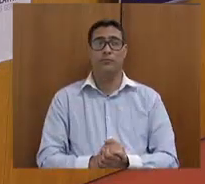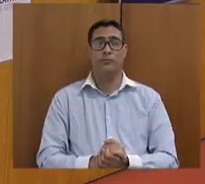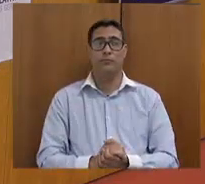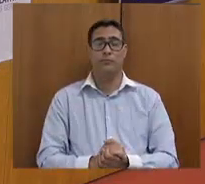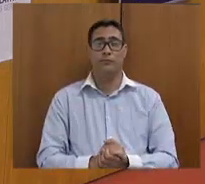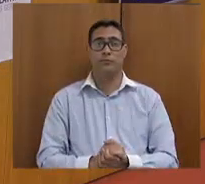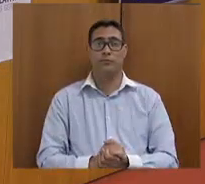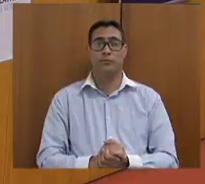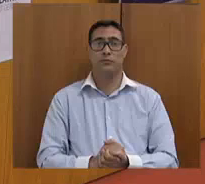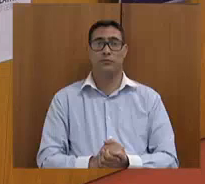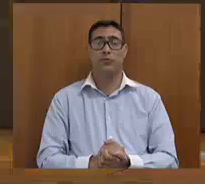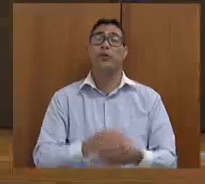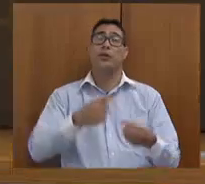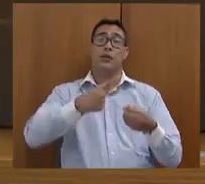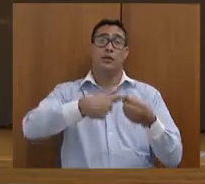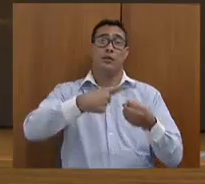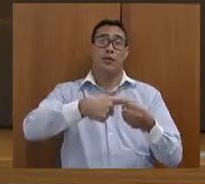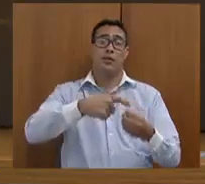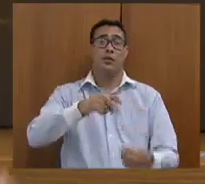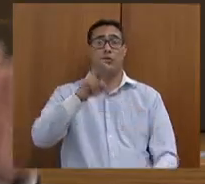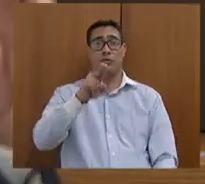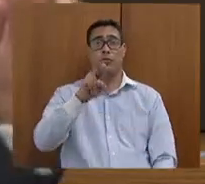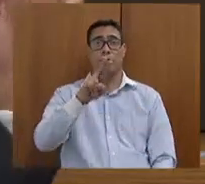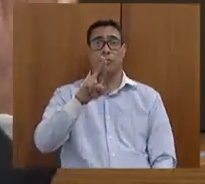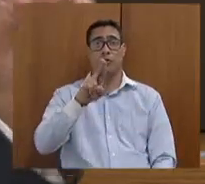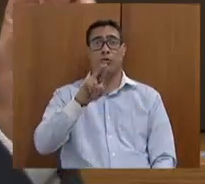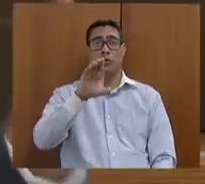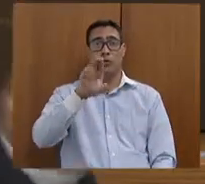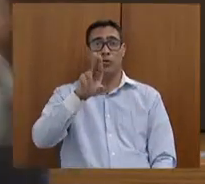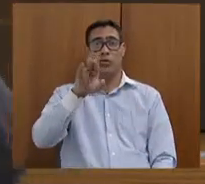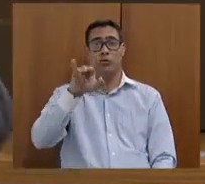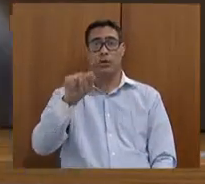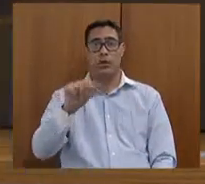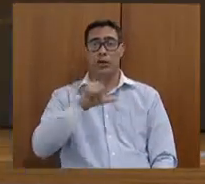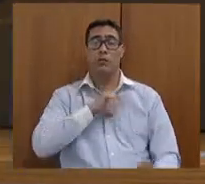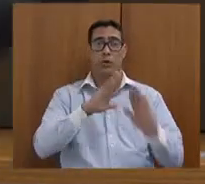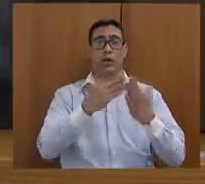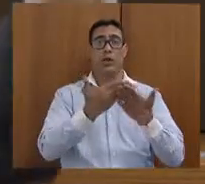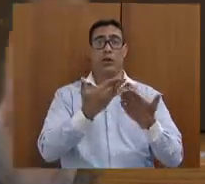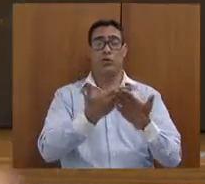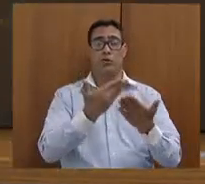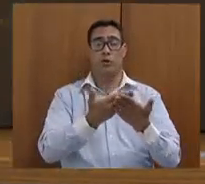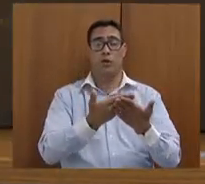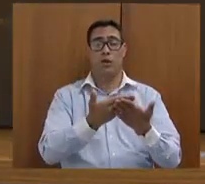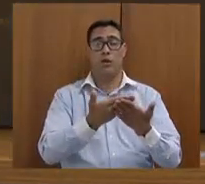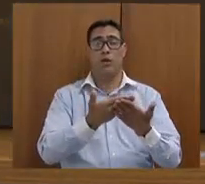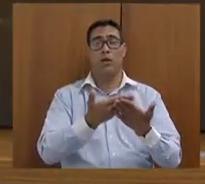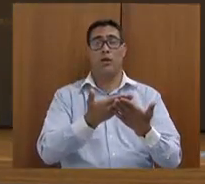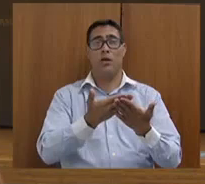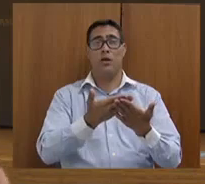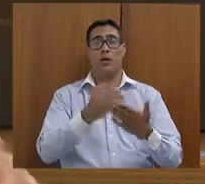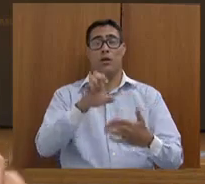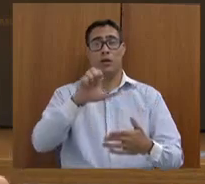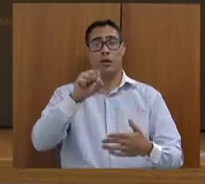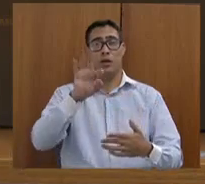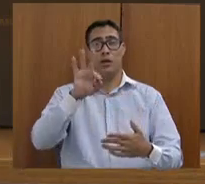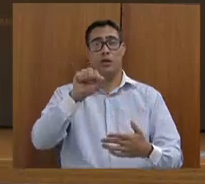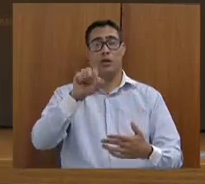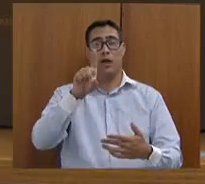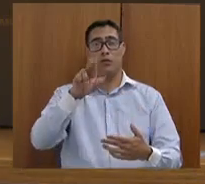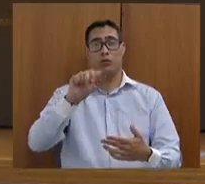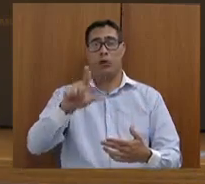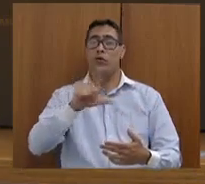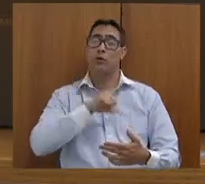na cidade Urucuia eu fui demandado porque tem uma escola estadual que tem três núcleos da zona rural não tem